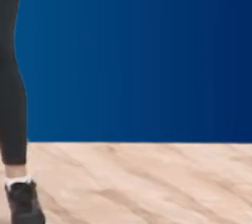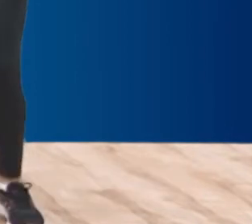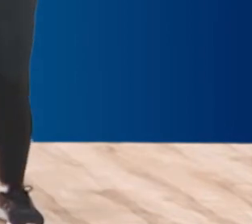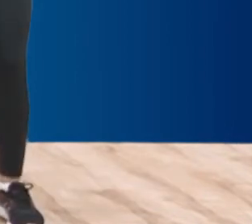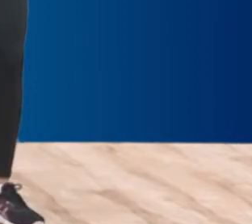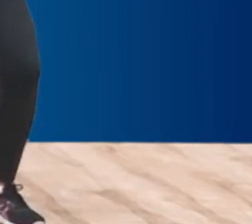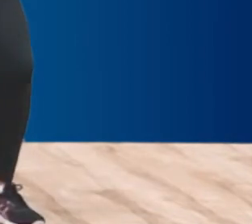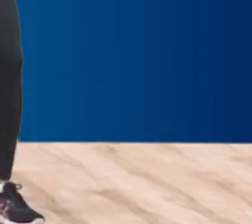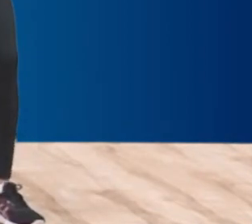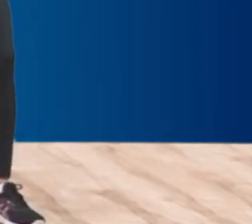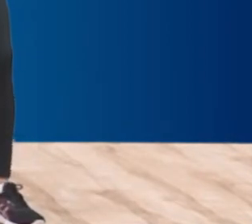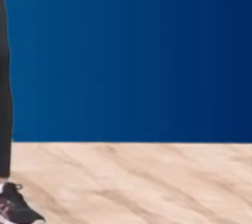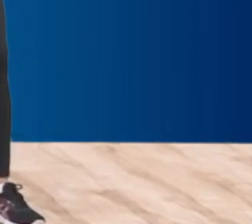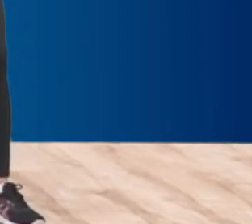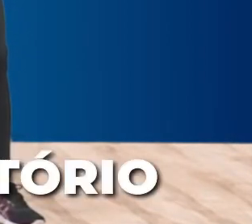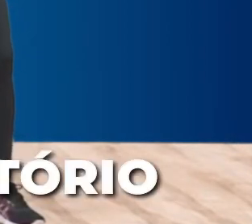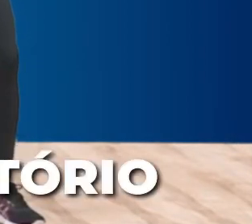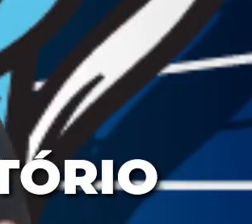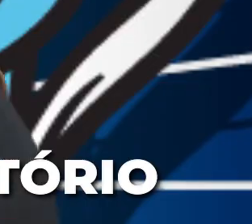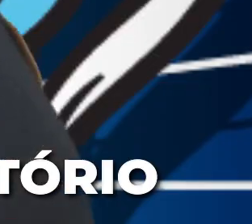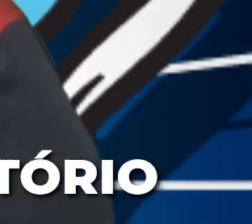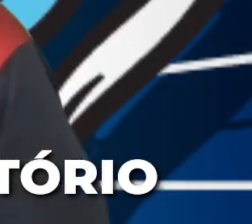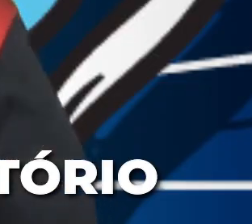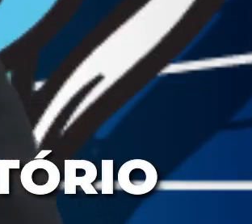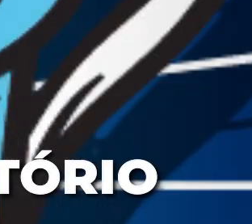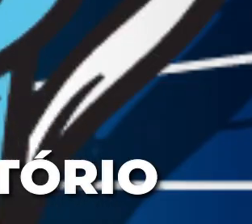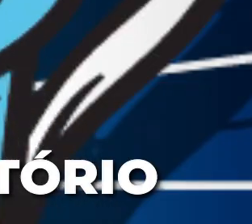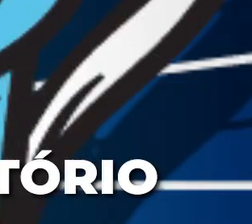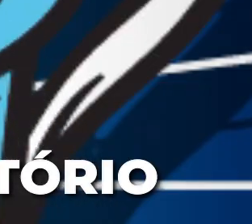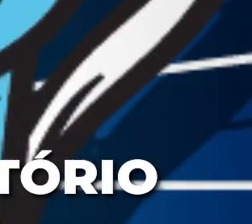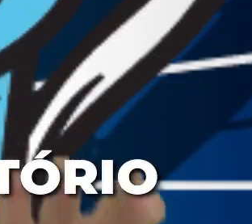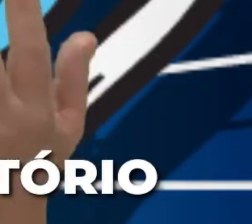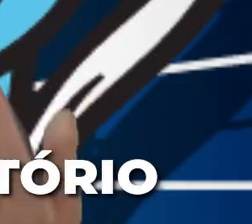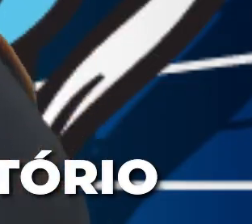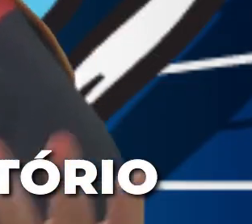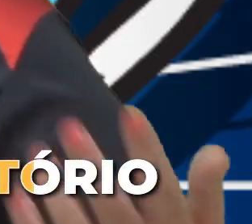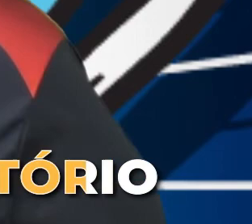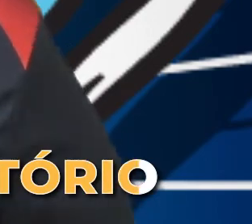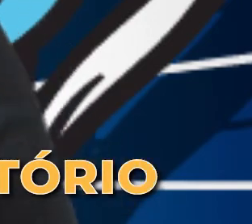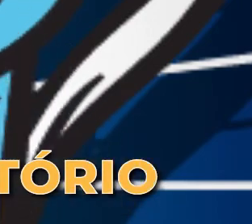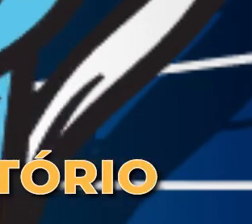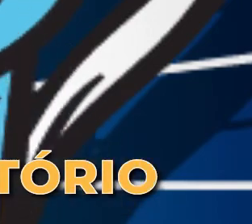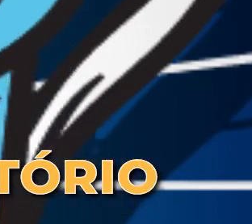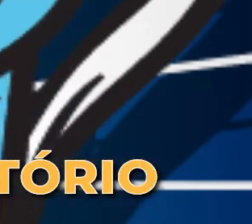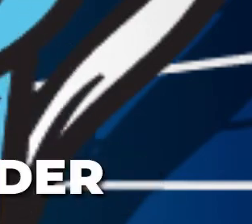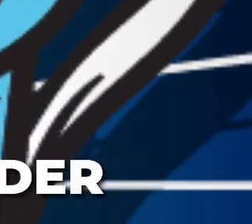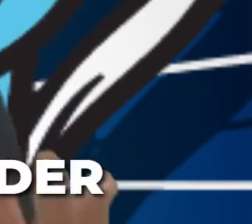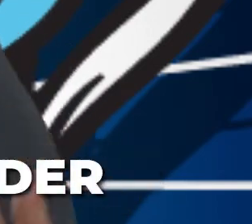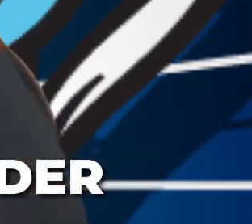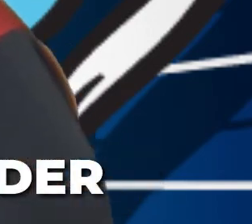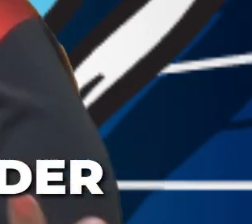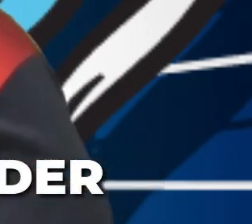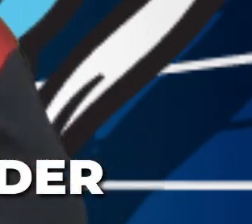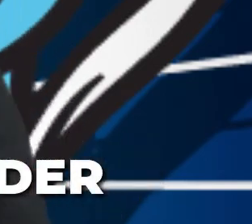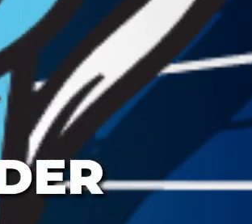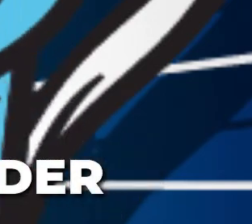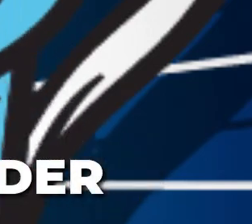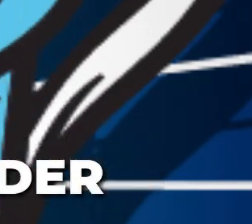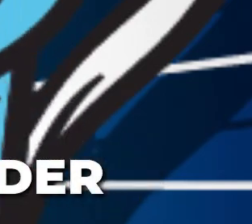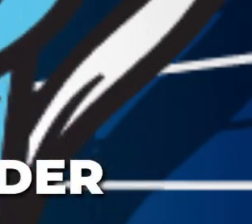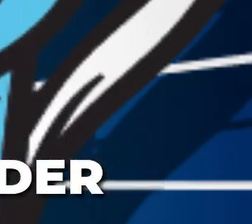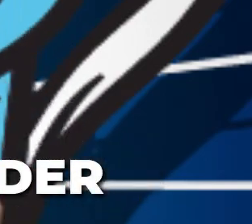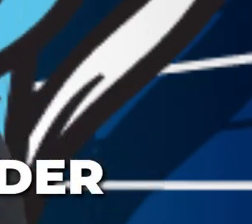responder. Ploque, ploque! Então começa um tremendo falatório e ninguém